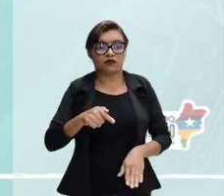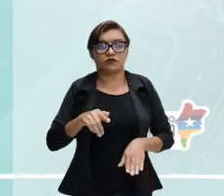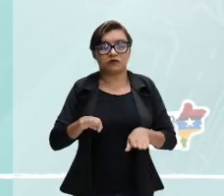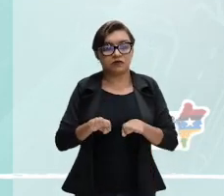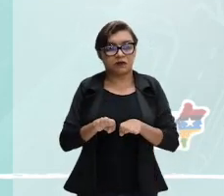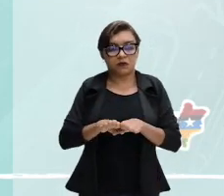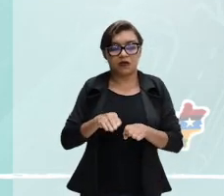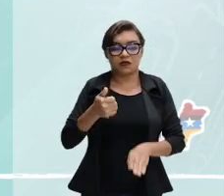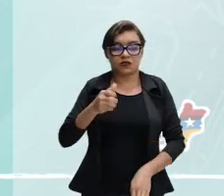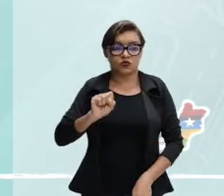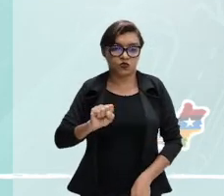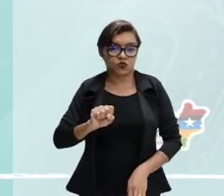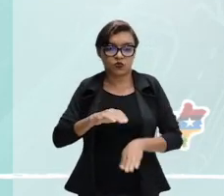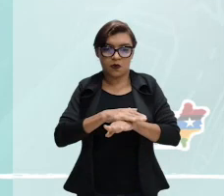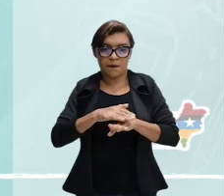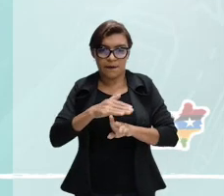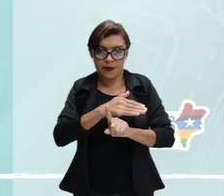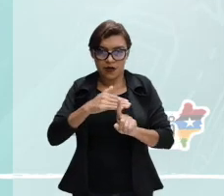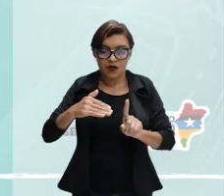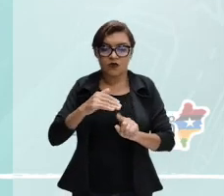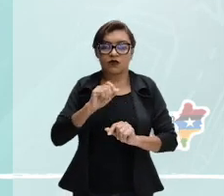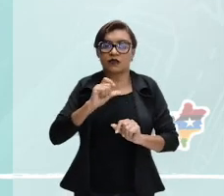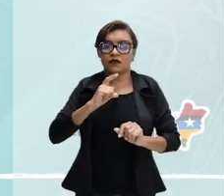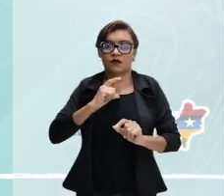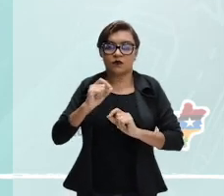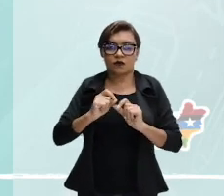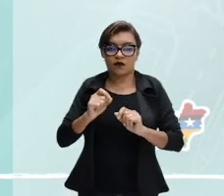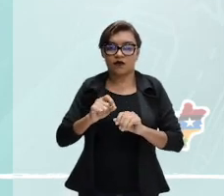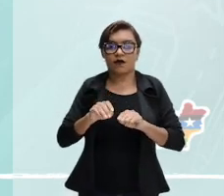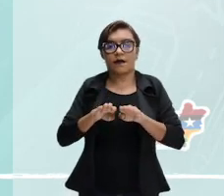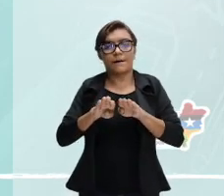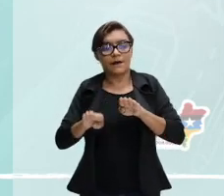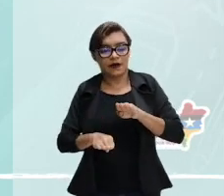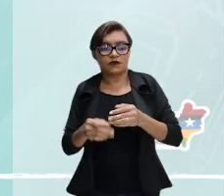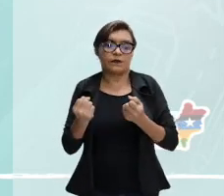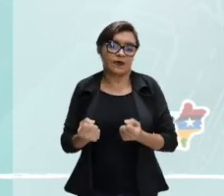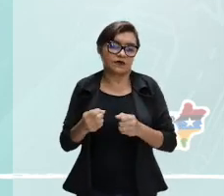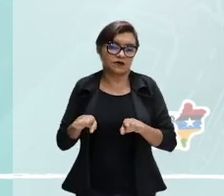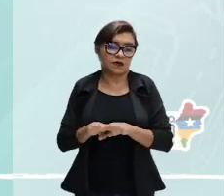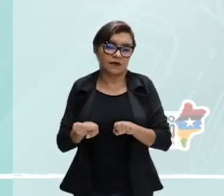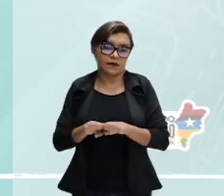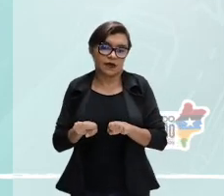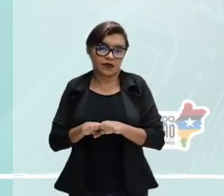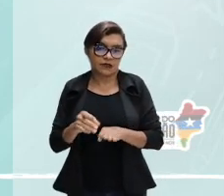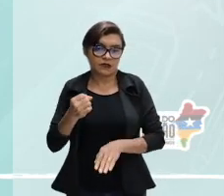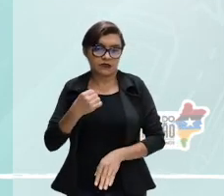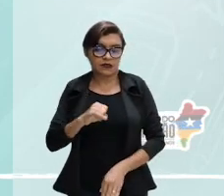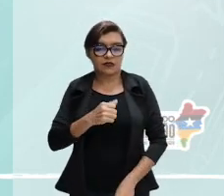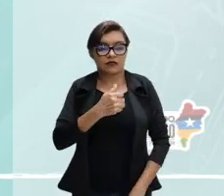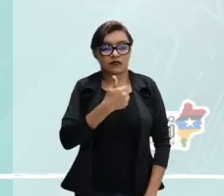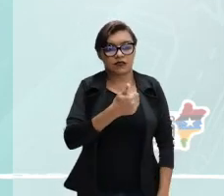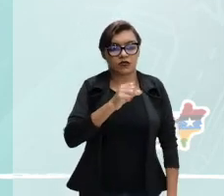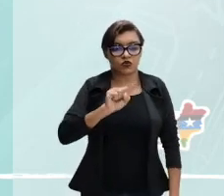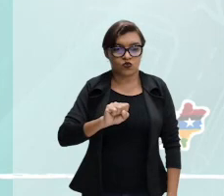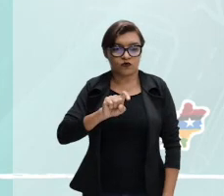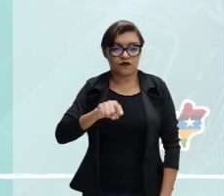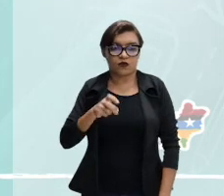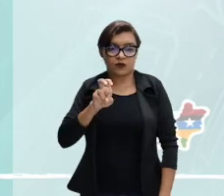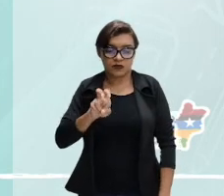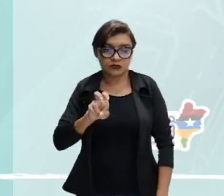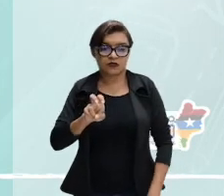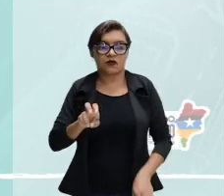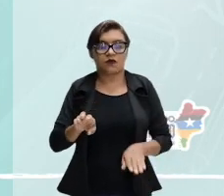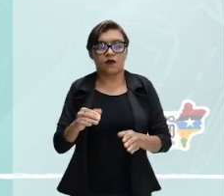Entre 18,5 e 24,99, o peso desse indivíduo ele é normal. Entre 25